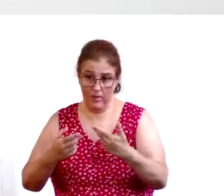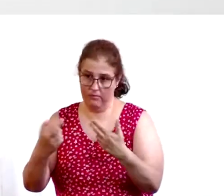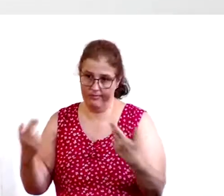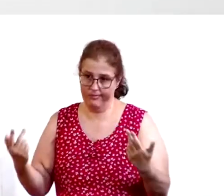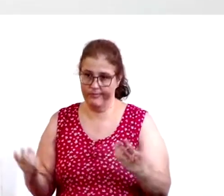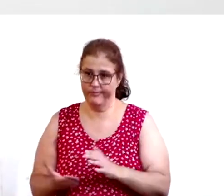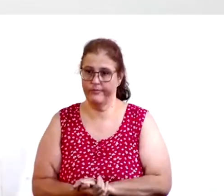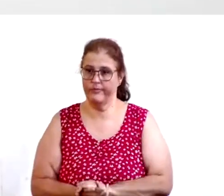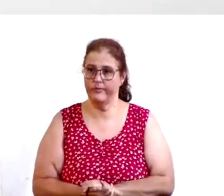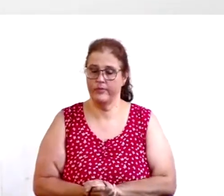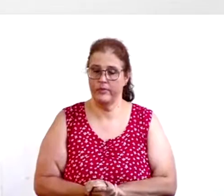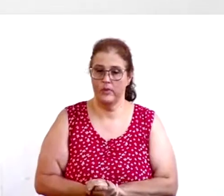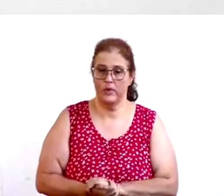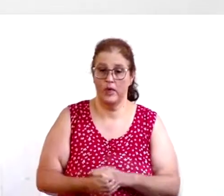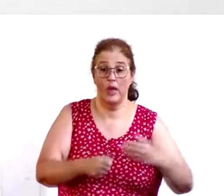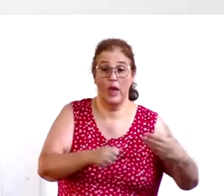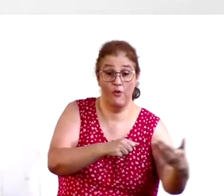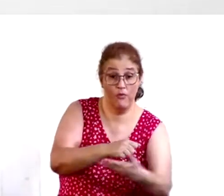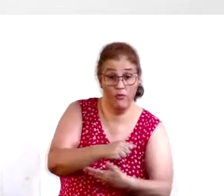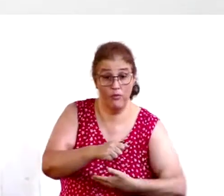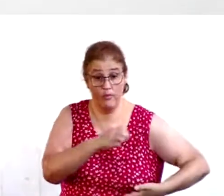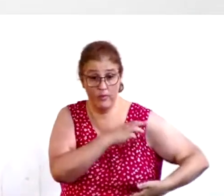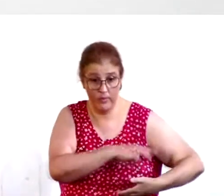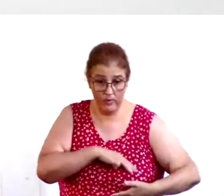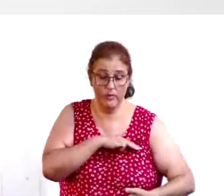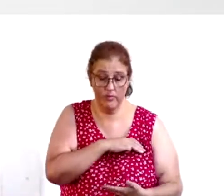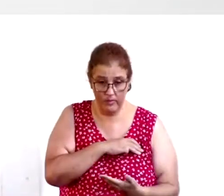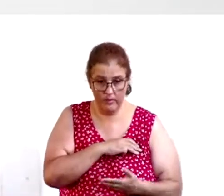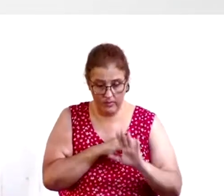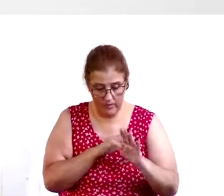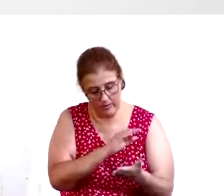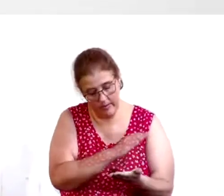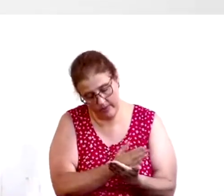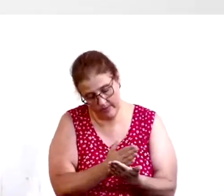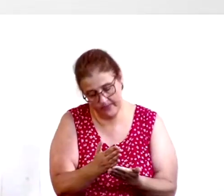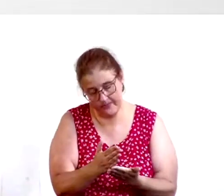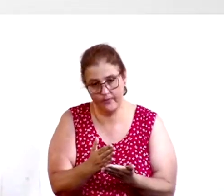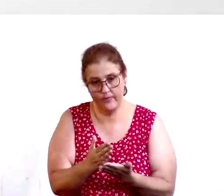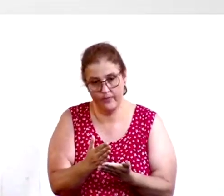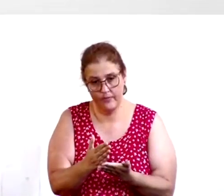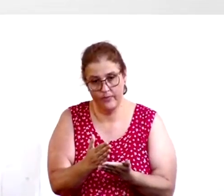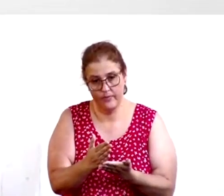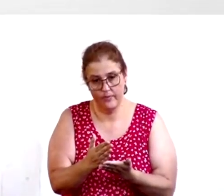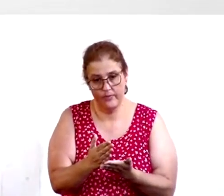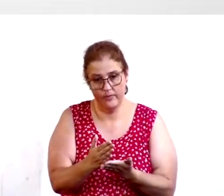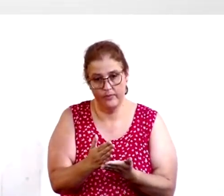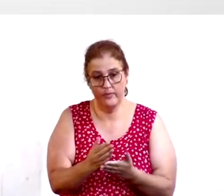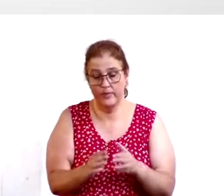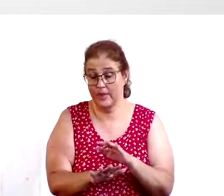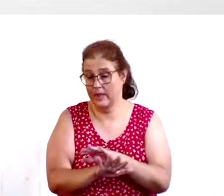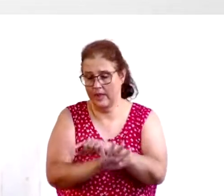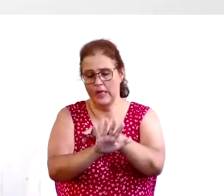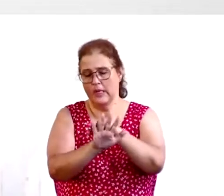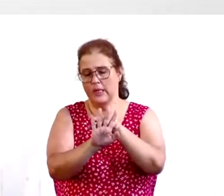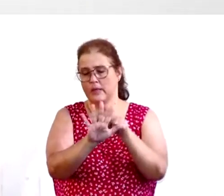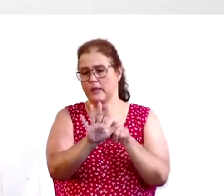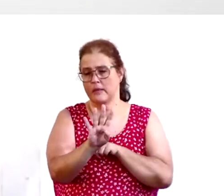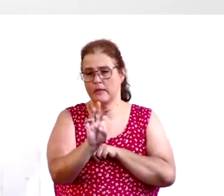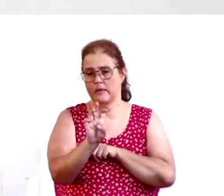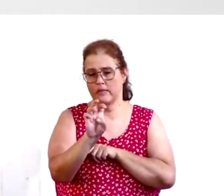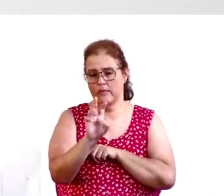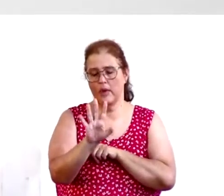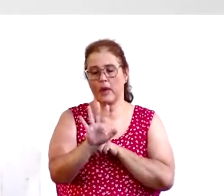seguinte, que o fundamento da missão, a partir desse texto, se dá a partir de 5 características.